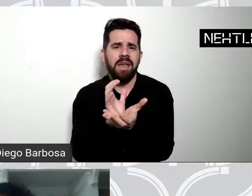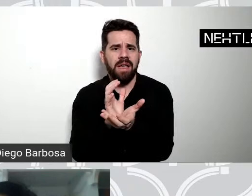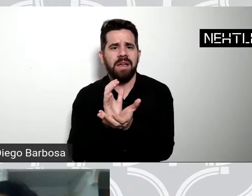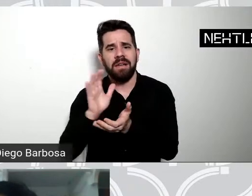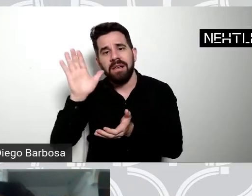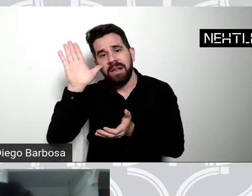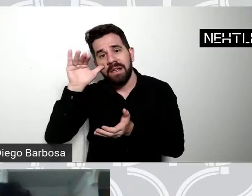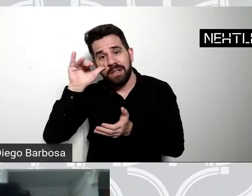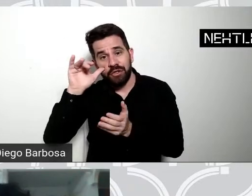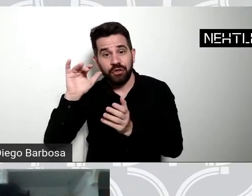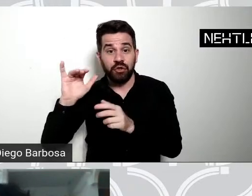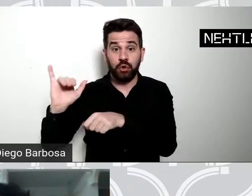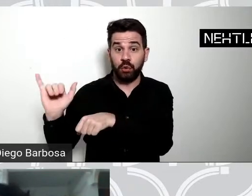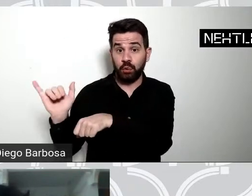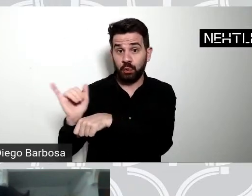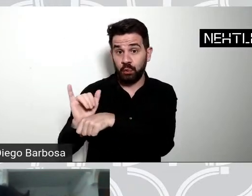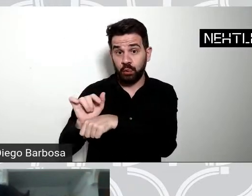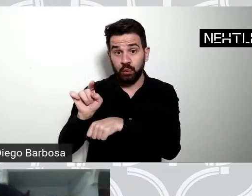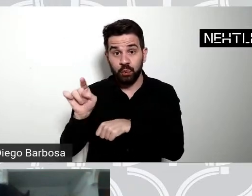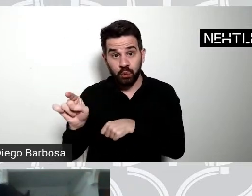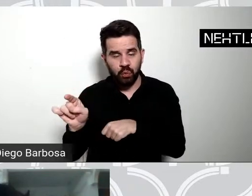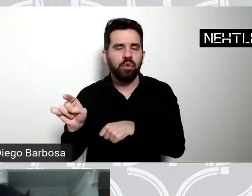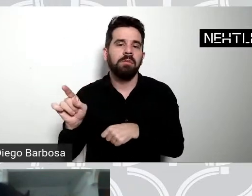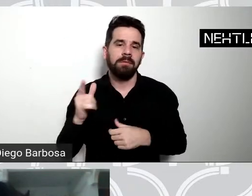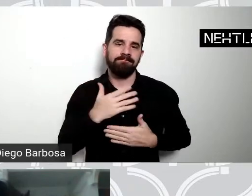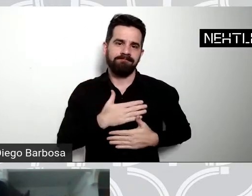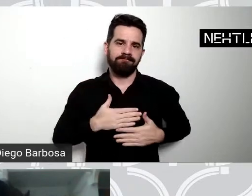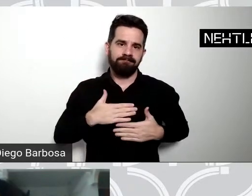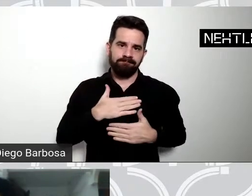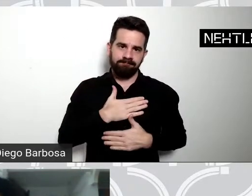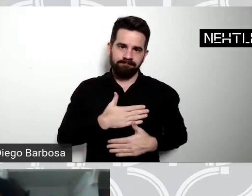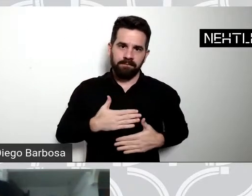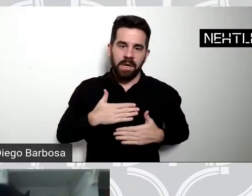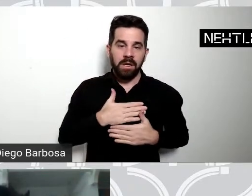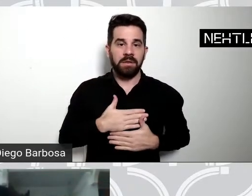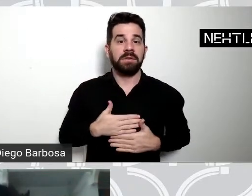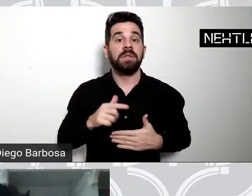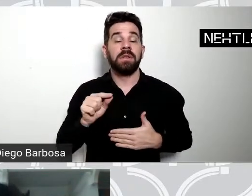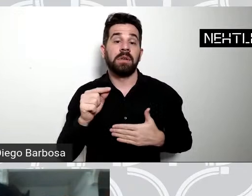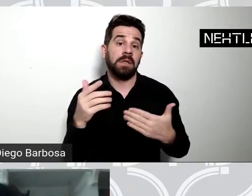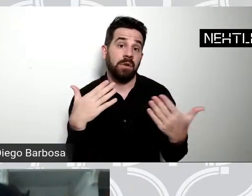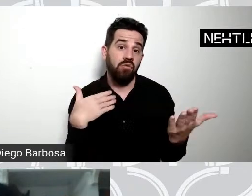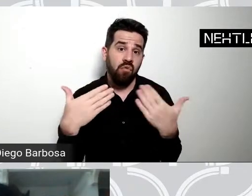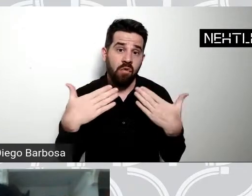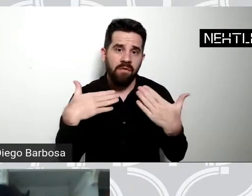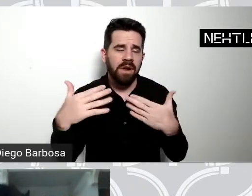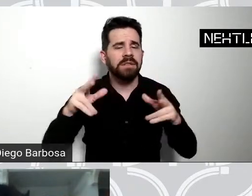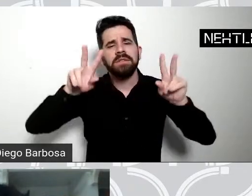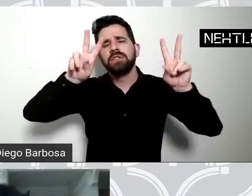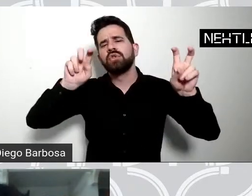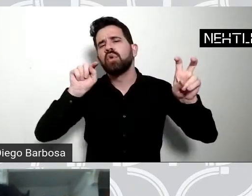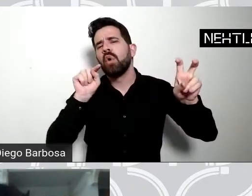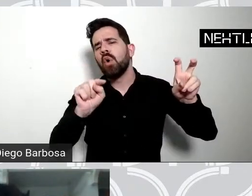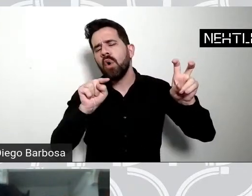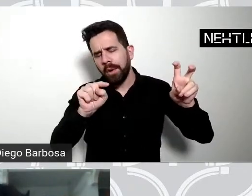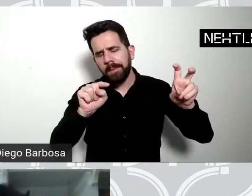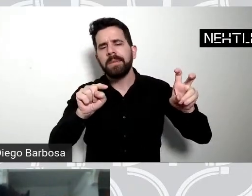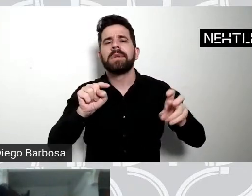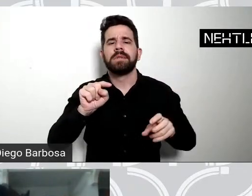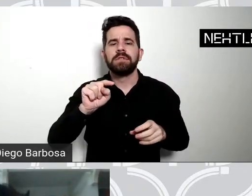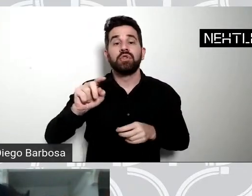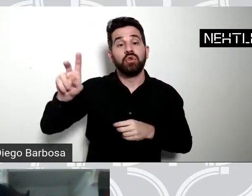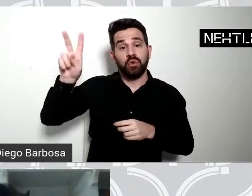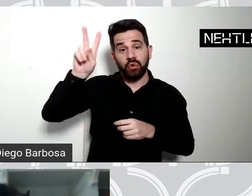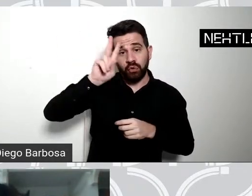É um grande prazer conversar sobre história da tradução, historiografia da